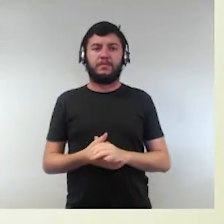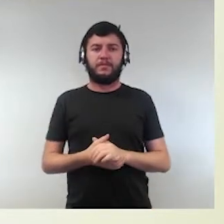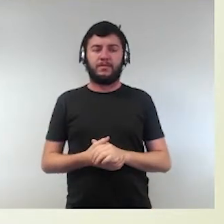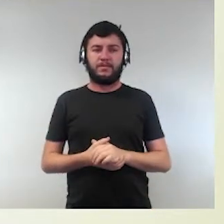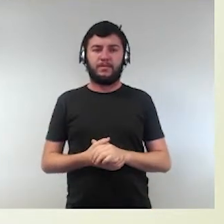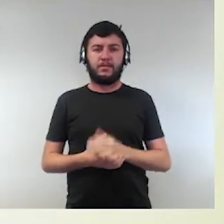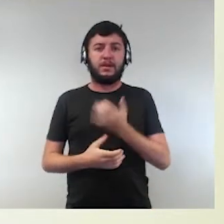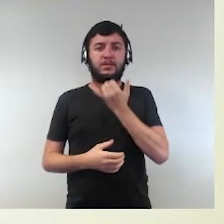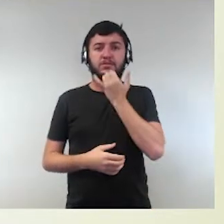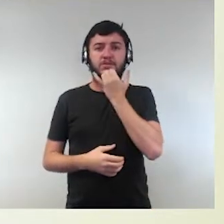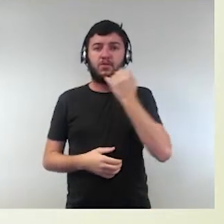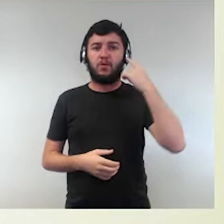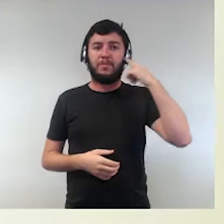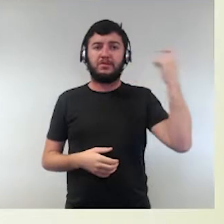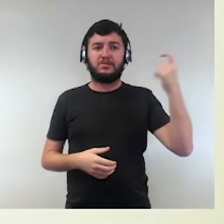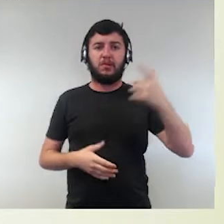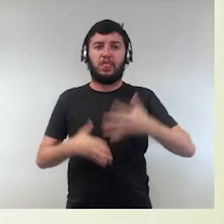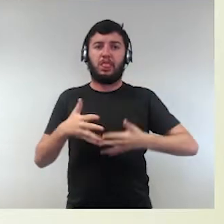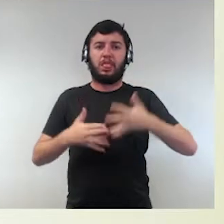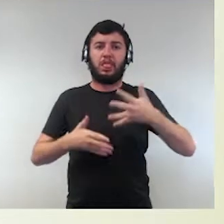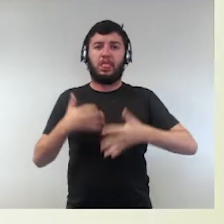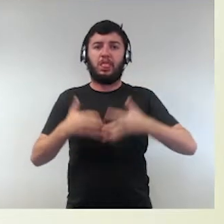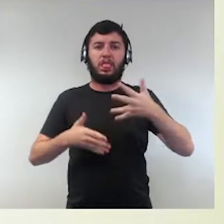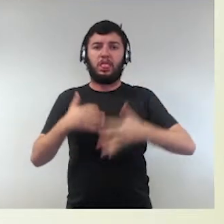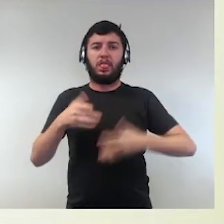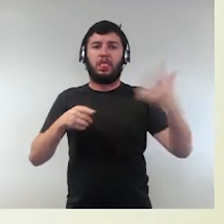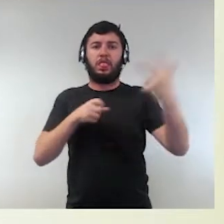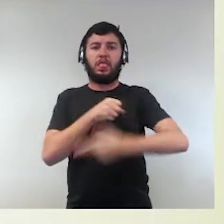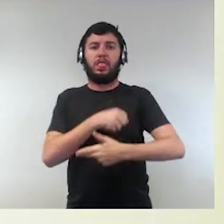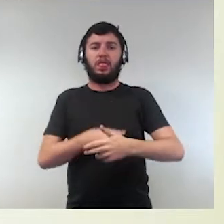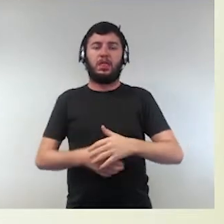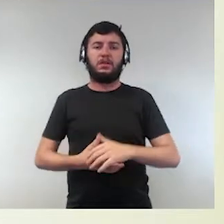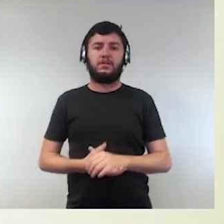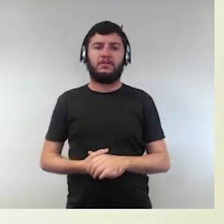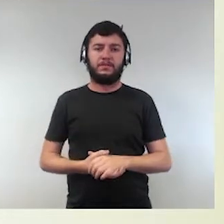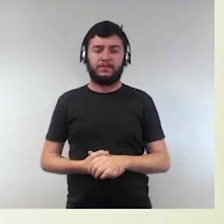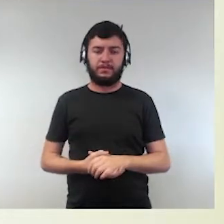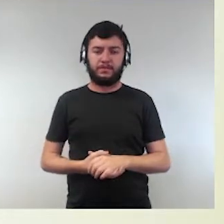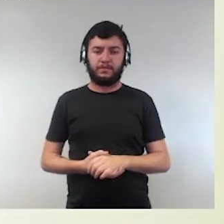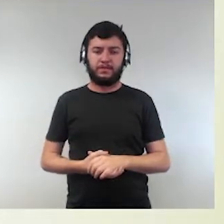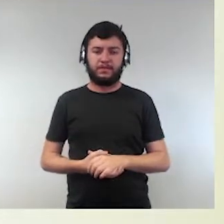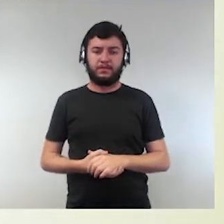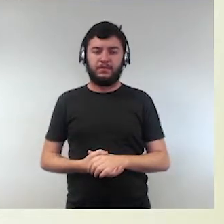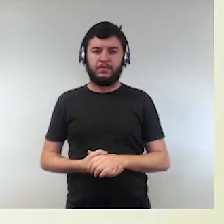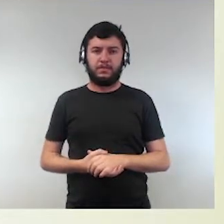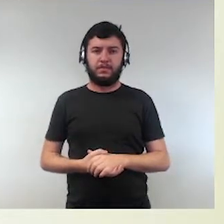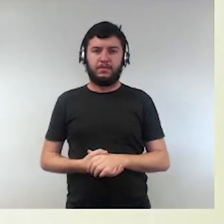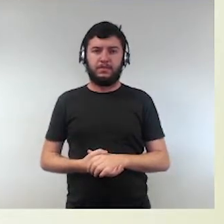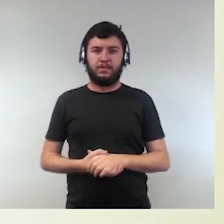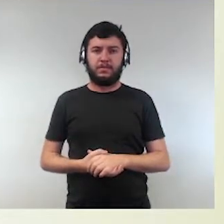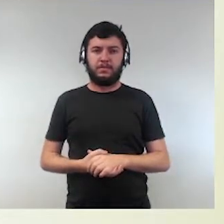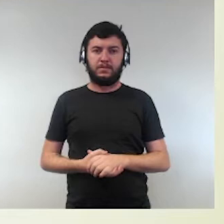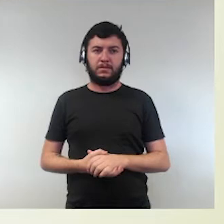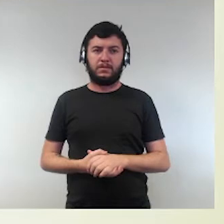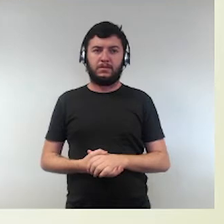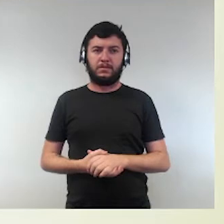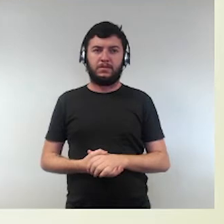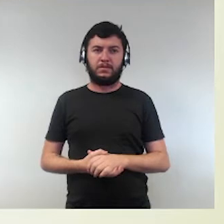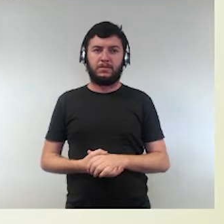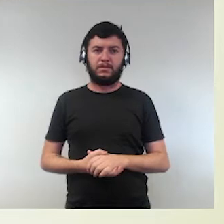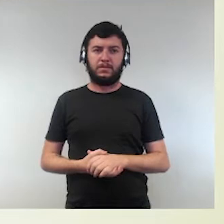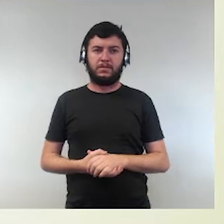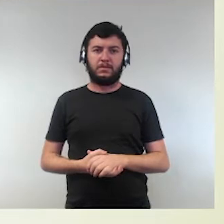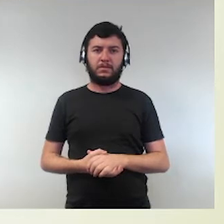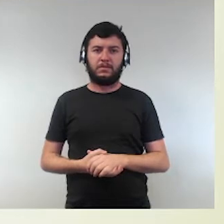consegui, através de um sócio, para convencê-lo de